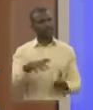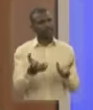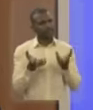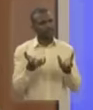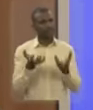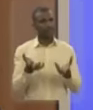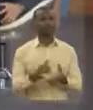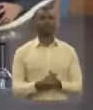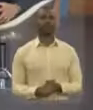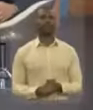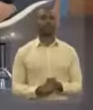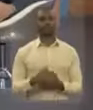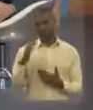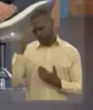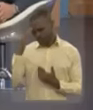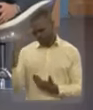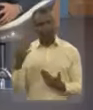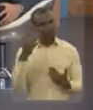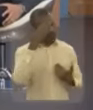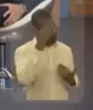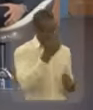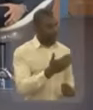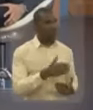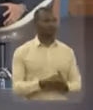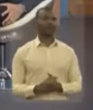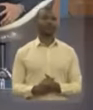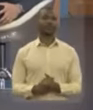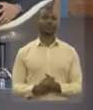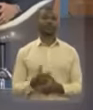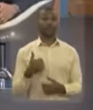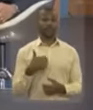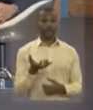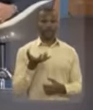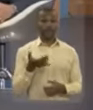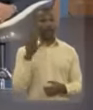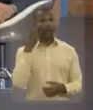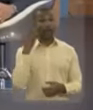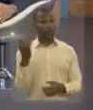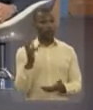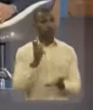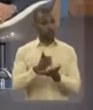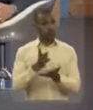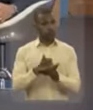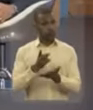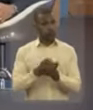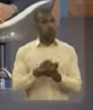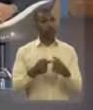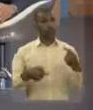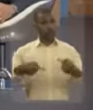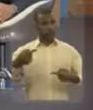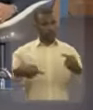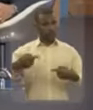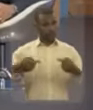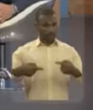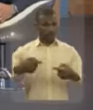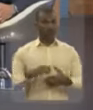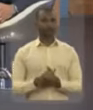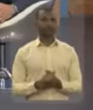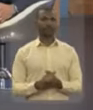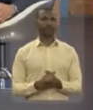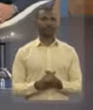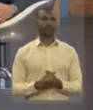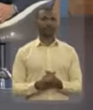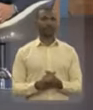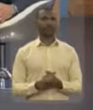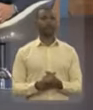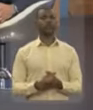tanto quer Ok Paulo Muito obrigado grana muito obrigado que agradeço eu queria dizer que amanhã nós continuamos com essa série debates da região da grande de São Paulo cremos